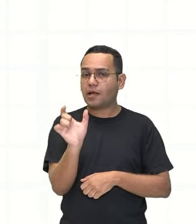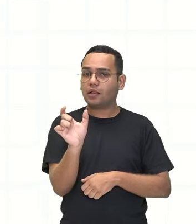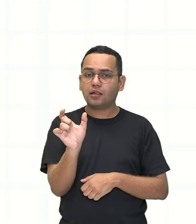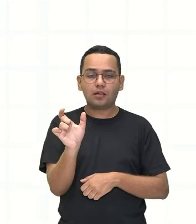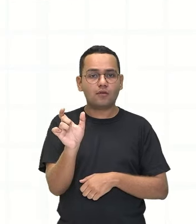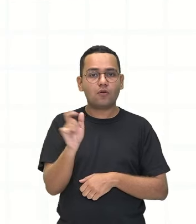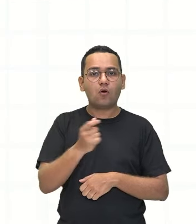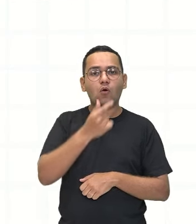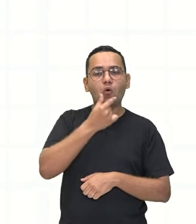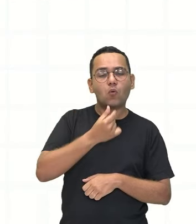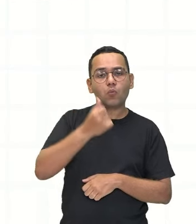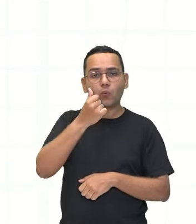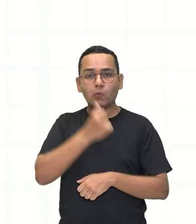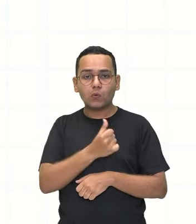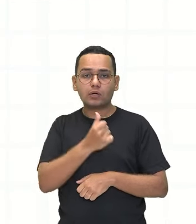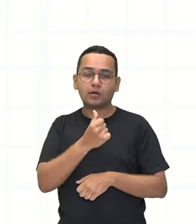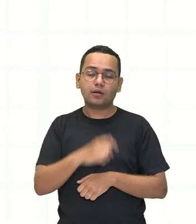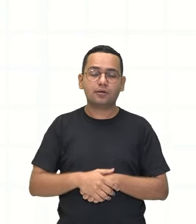fêmea para designar